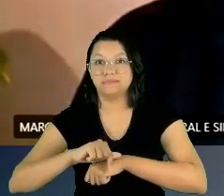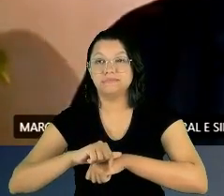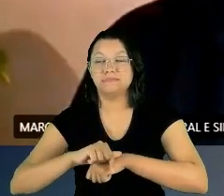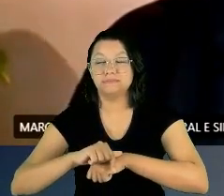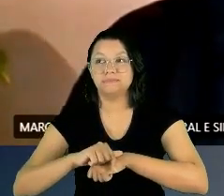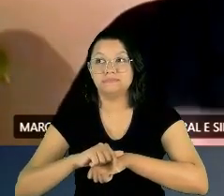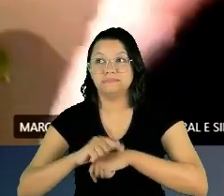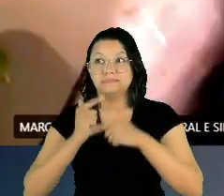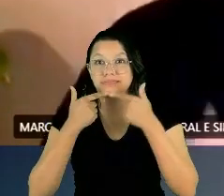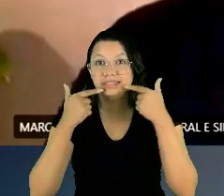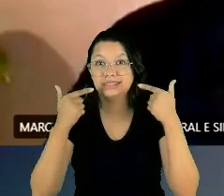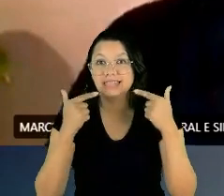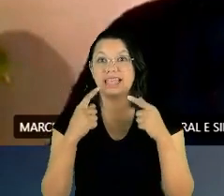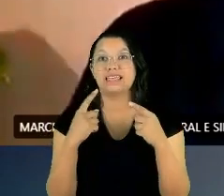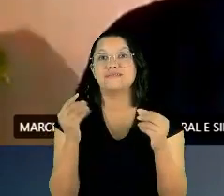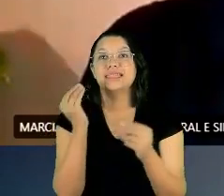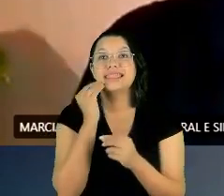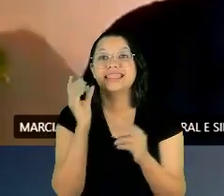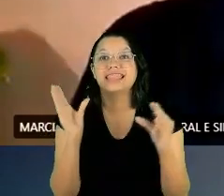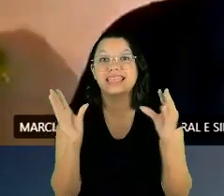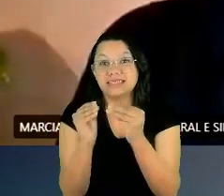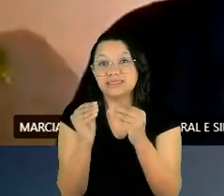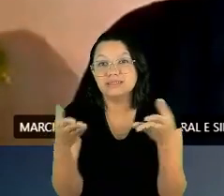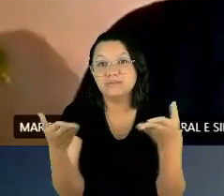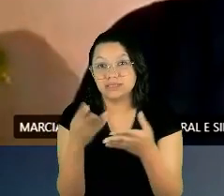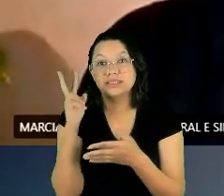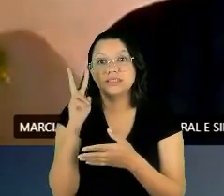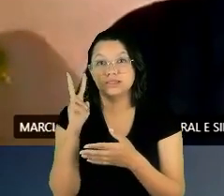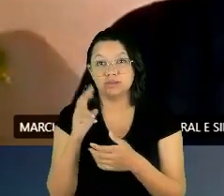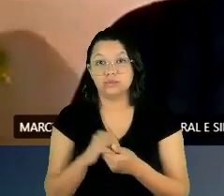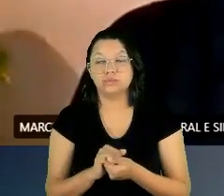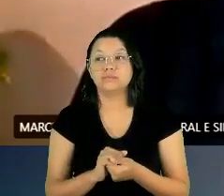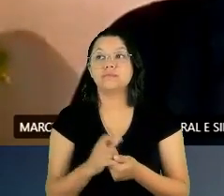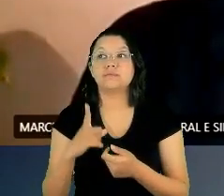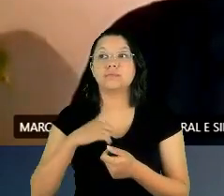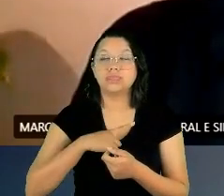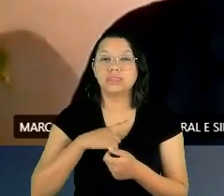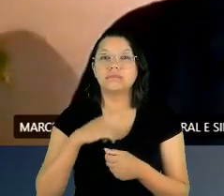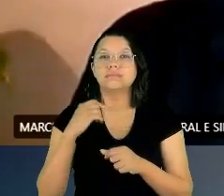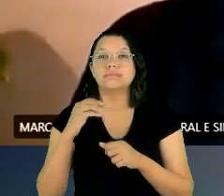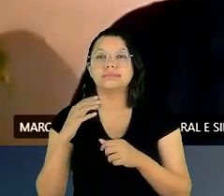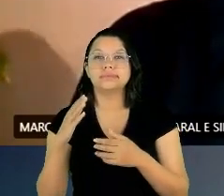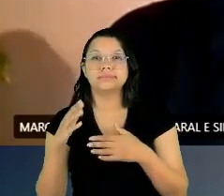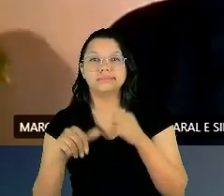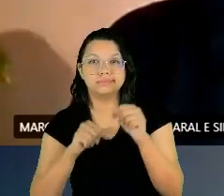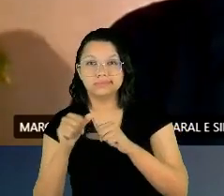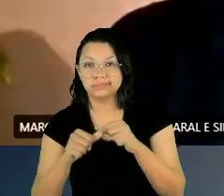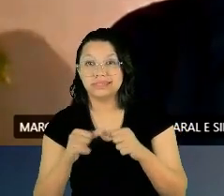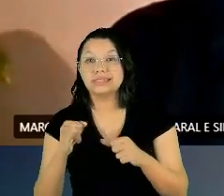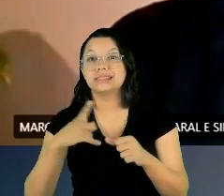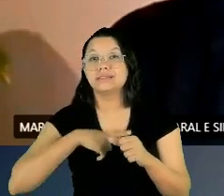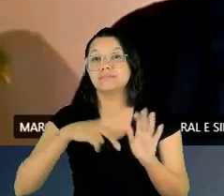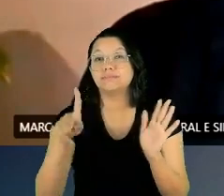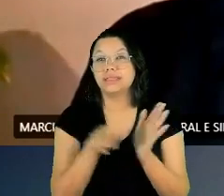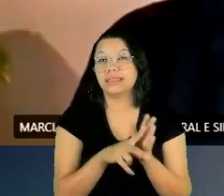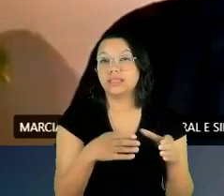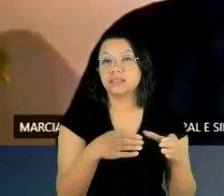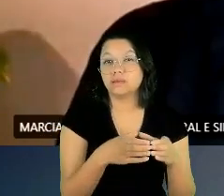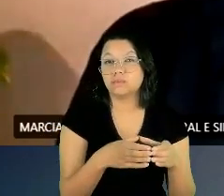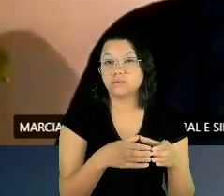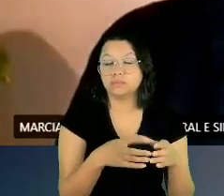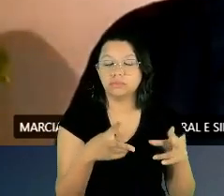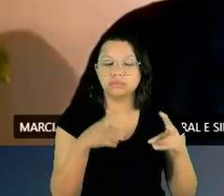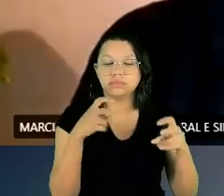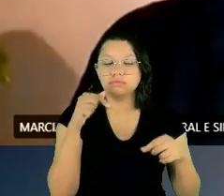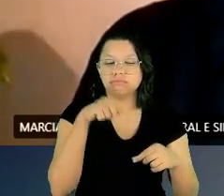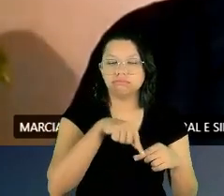Mas eu vou tentar resumir essa história. Então, olha, temos a variável. Se eu pertenço a um grupo, ou se